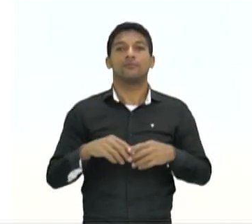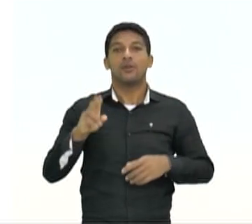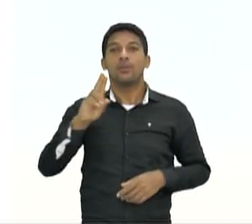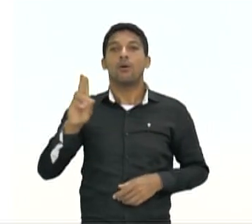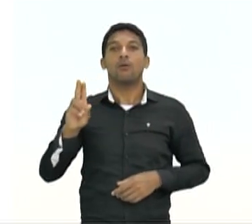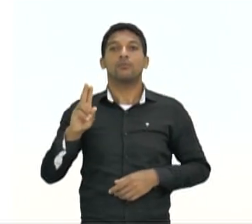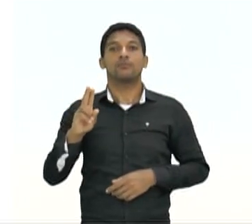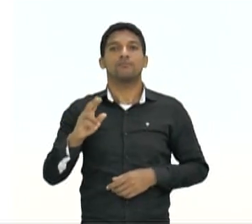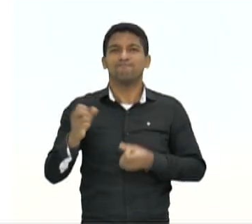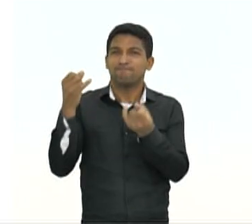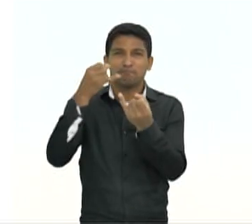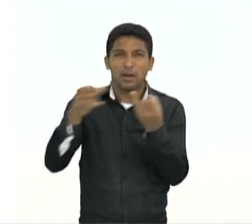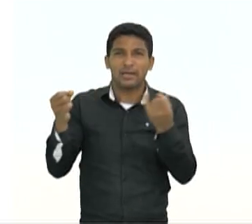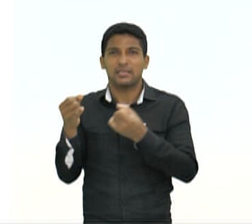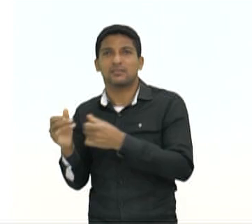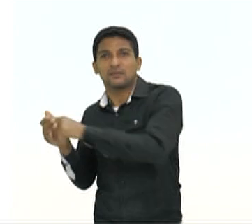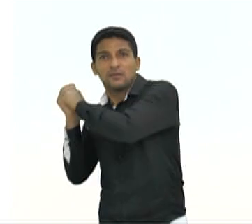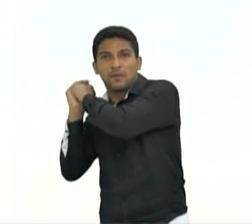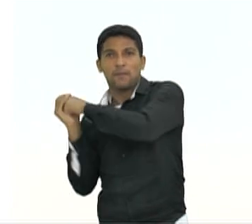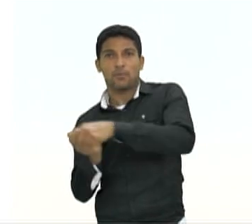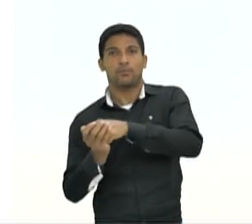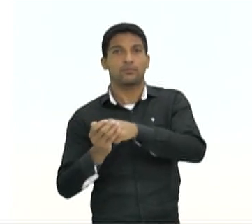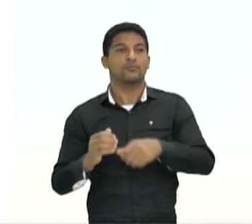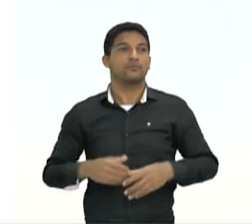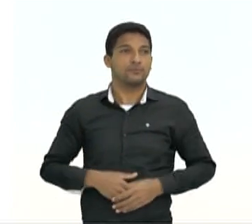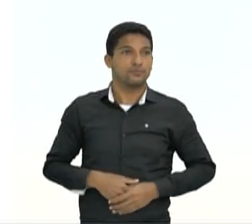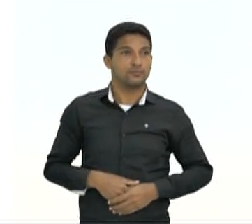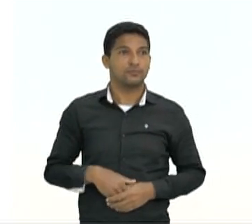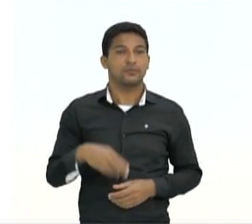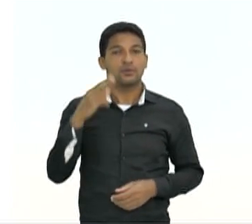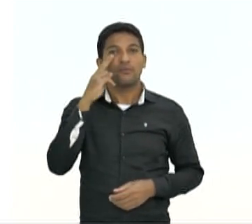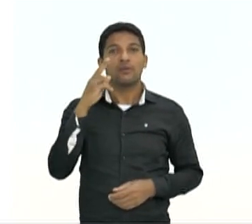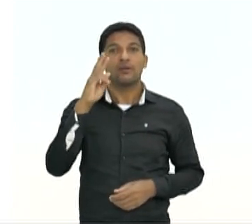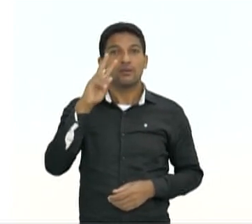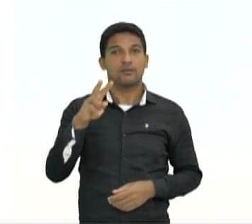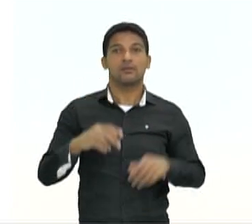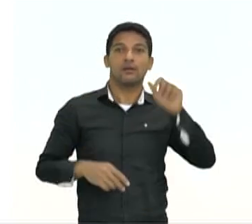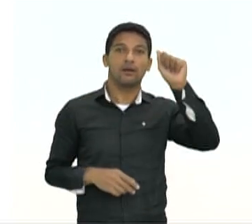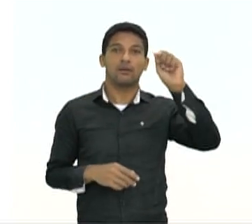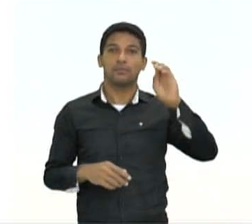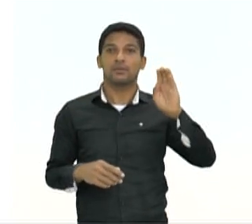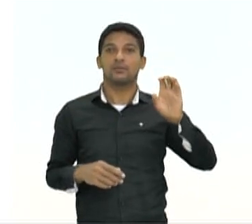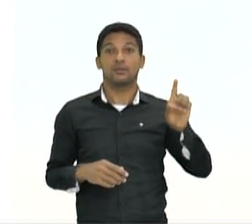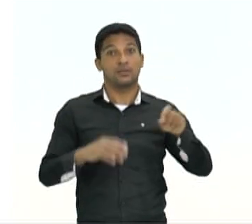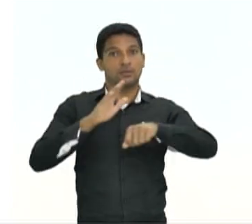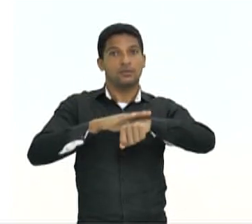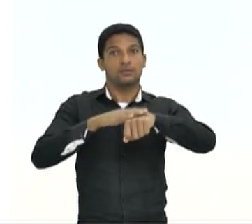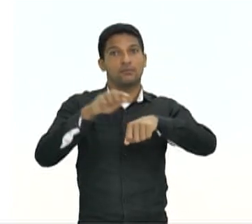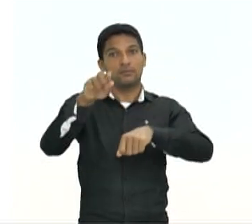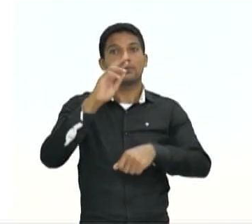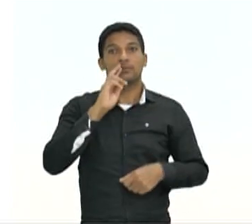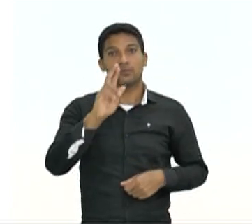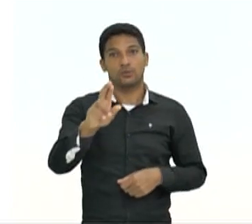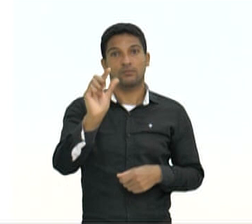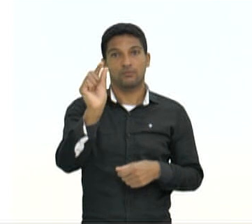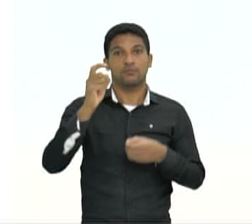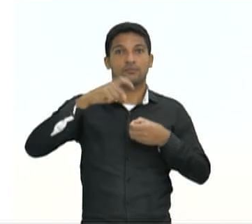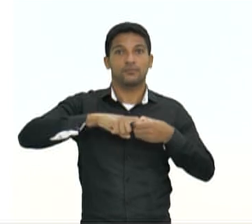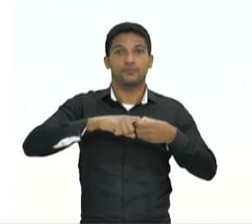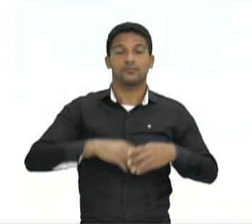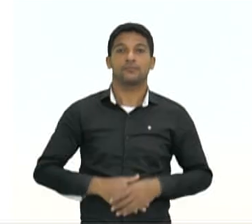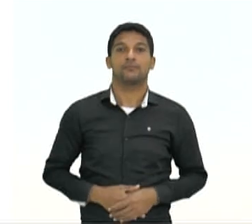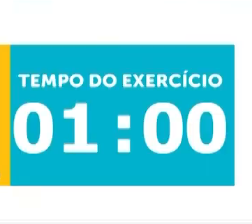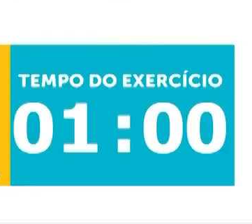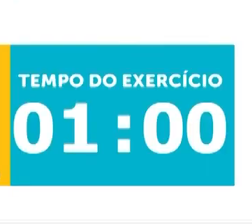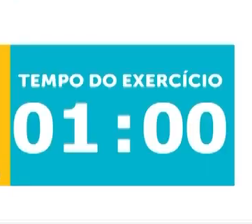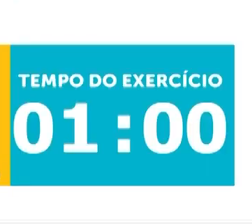Cricket. Letra C, Craig. Ou letra D, Roaders. Vocês vão ter um tempinho para realizar essa atividade e já voltamos.